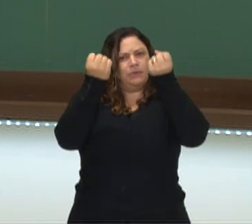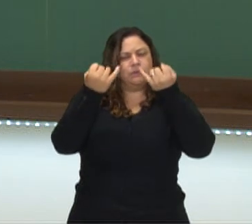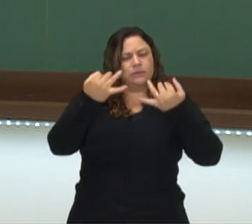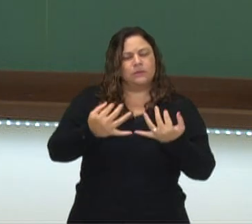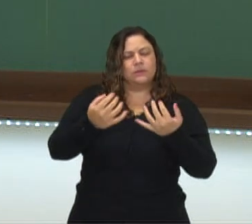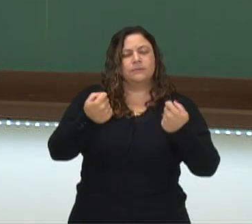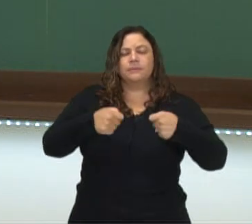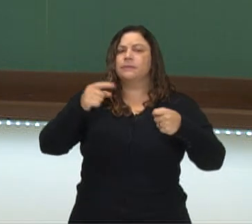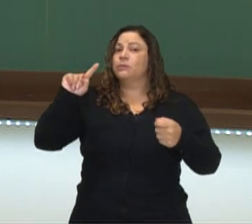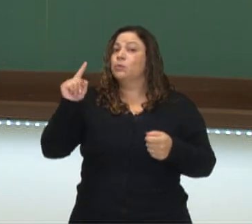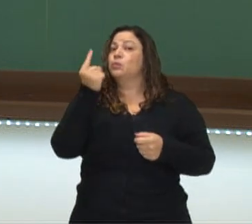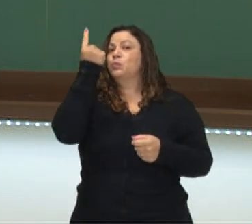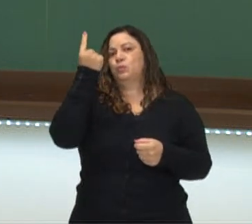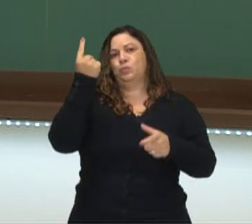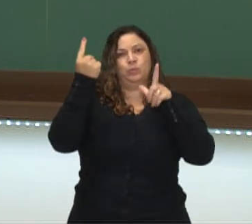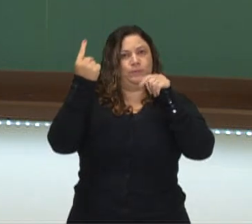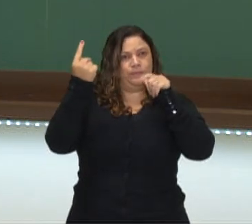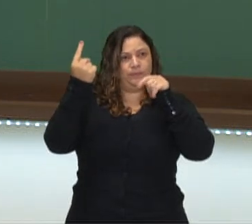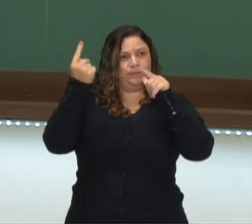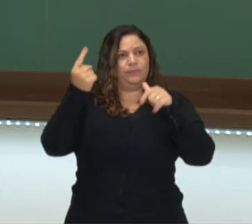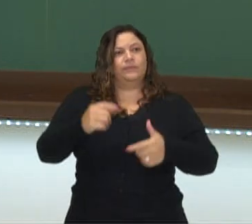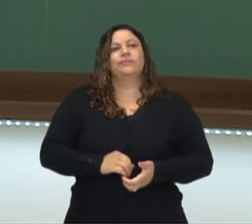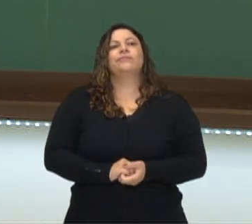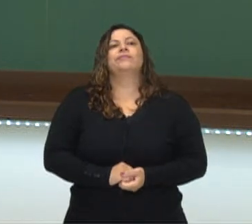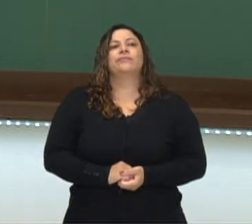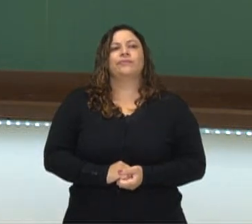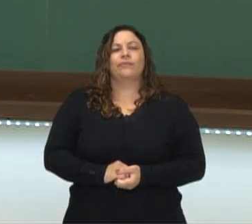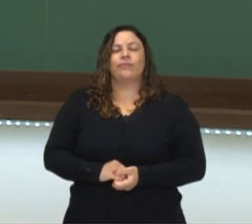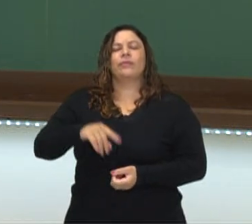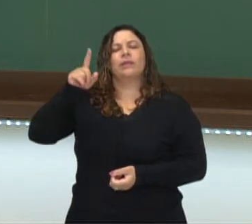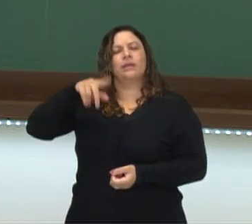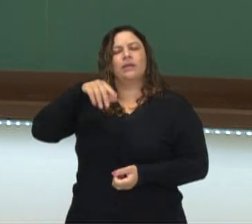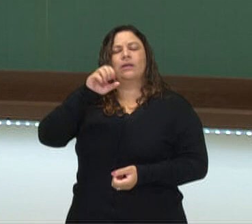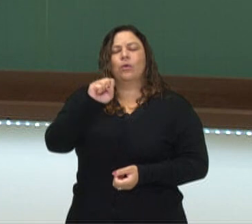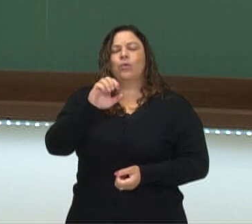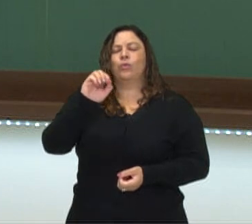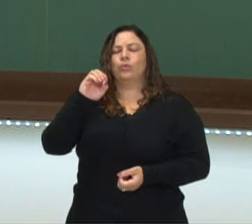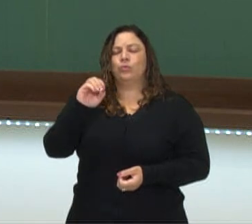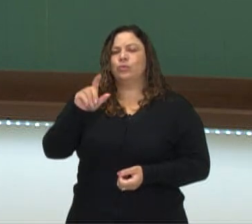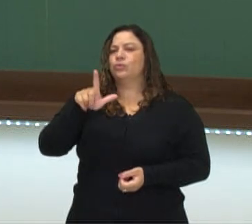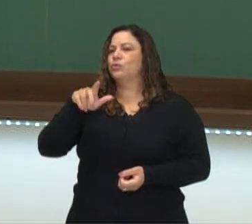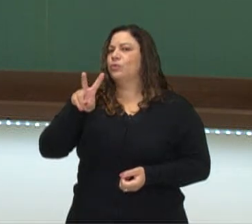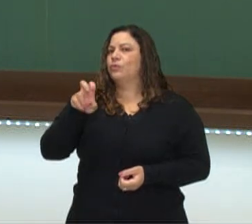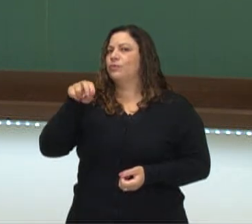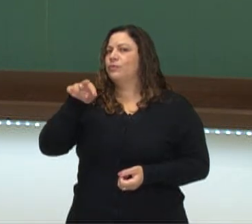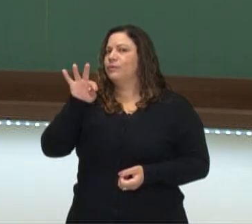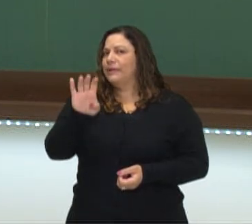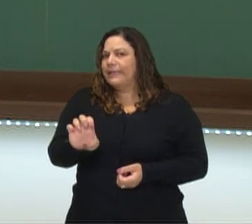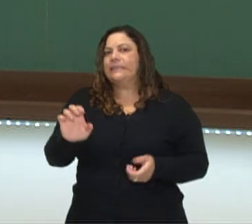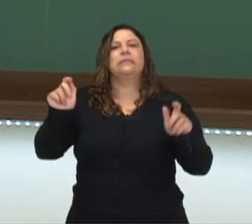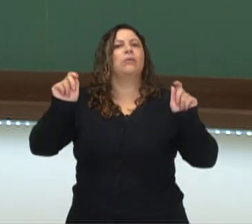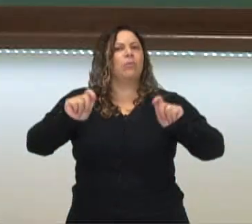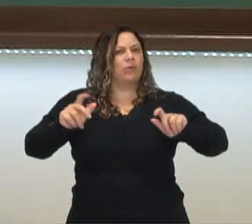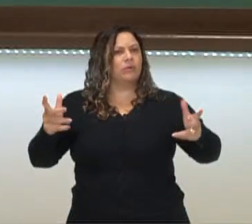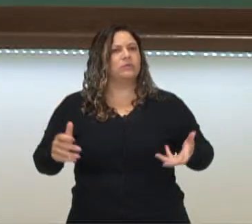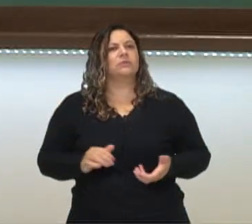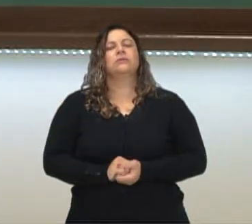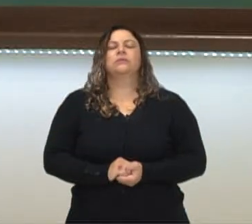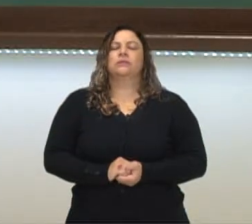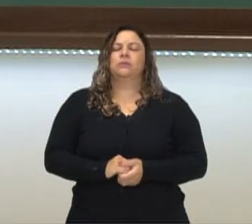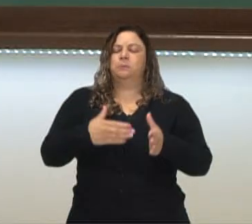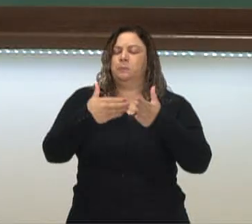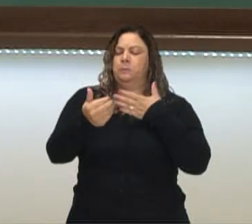Como que são as soluções? Como que se forma? Como que acontece, professora? Vamos a elas. A